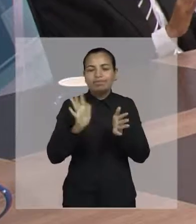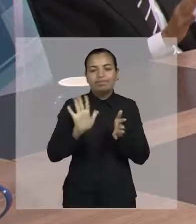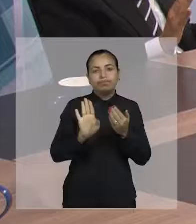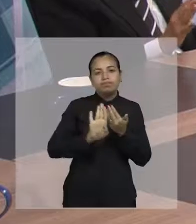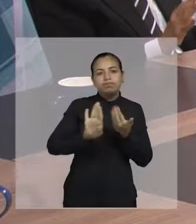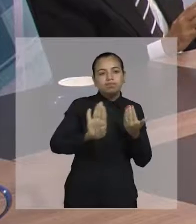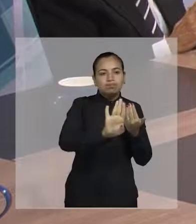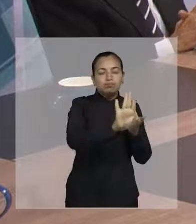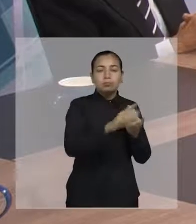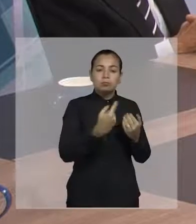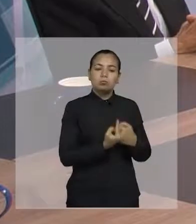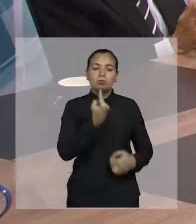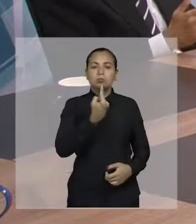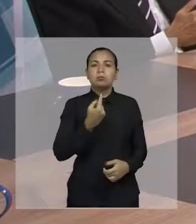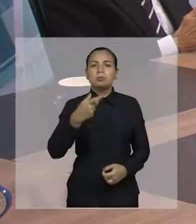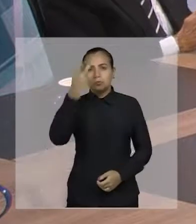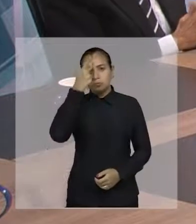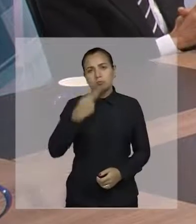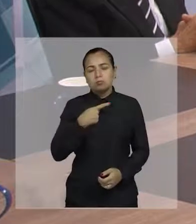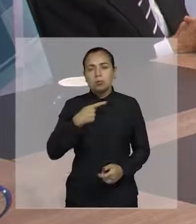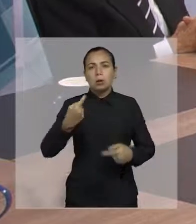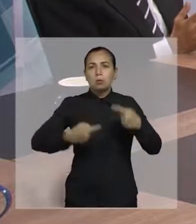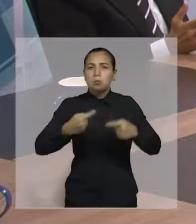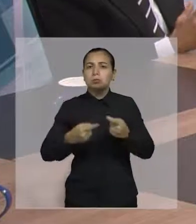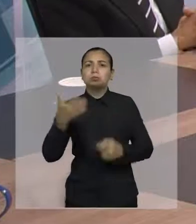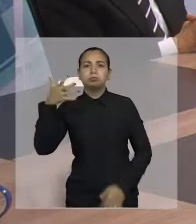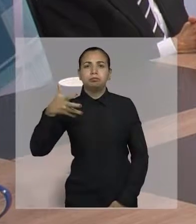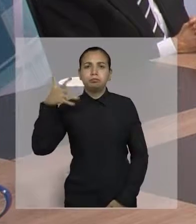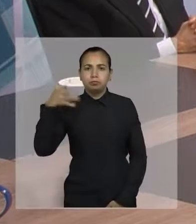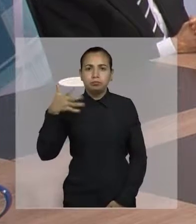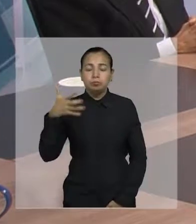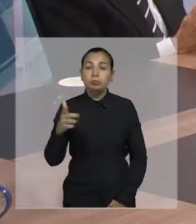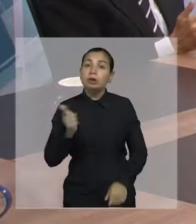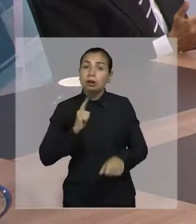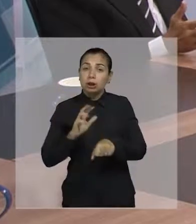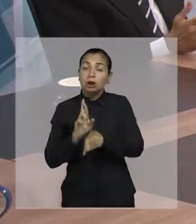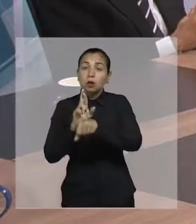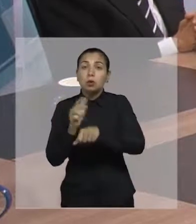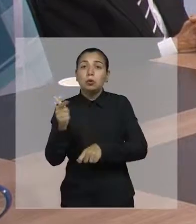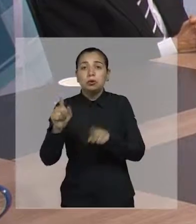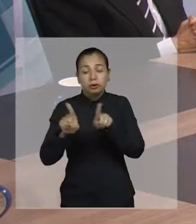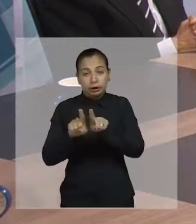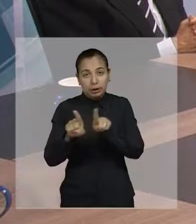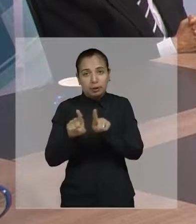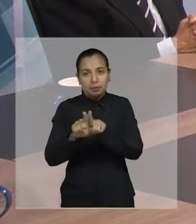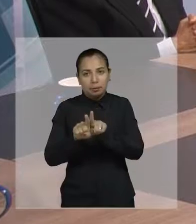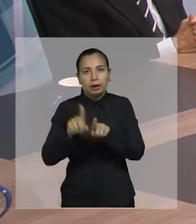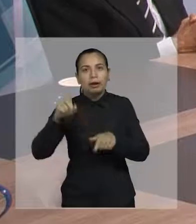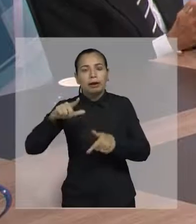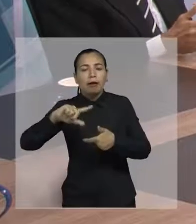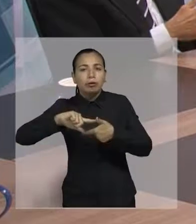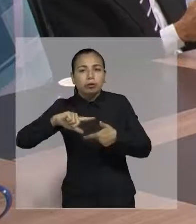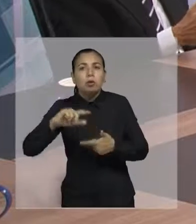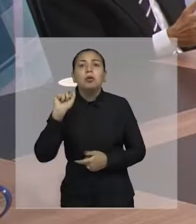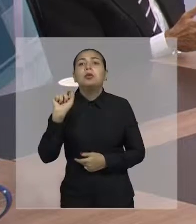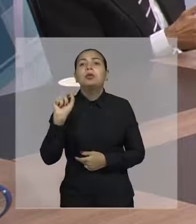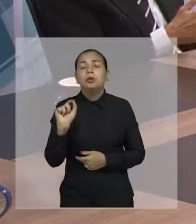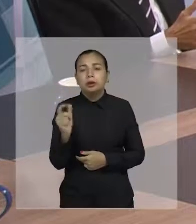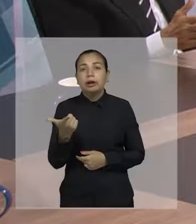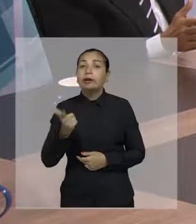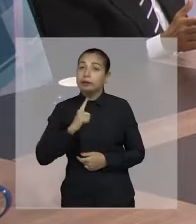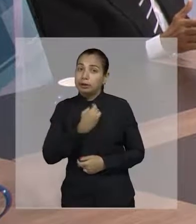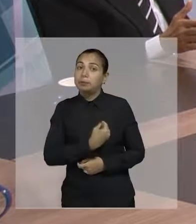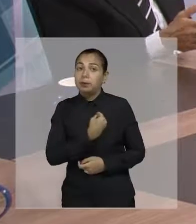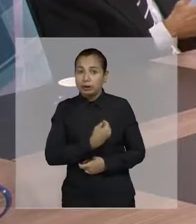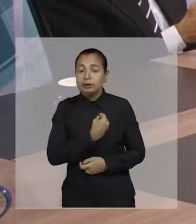do desgaste do poder. E tem um representante que certamente os conservadores poderiam ter um representante melhor, mas ele está aí